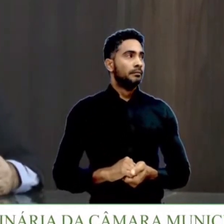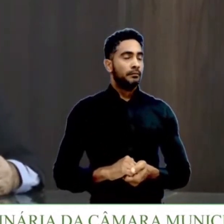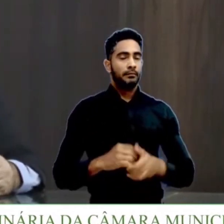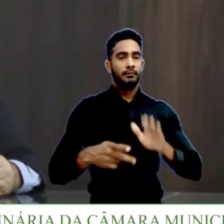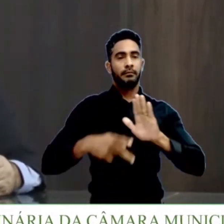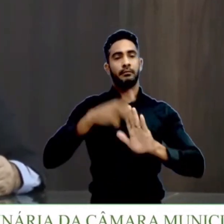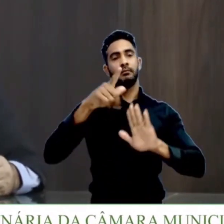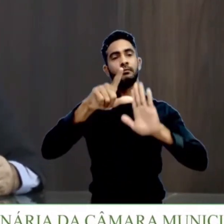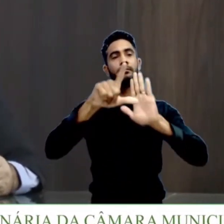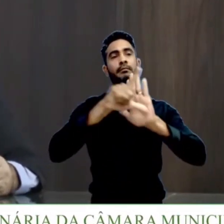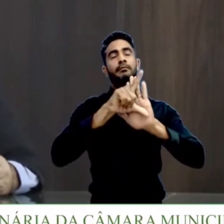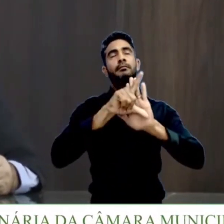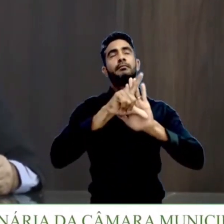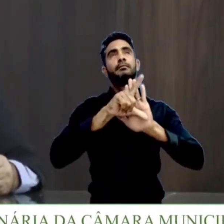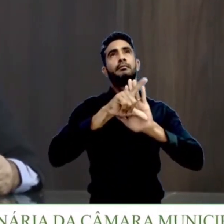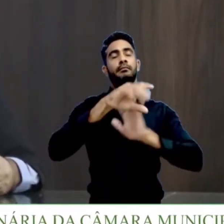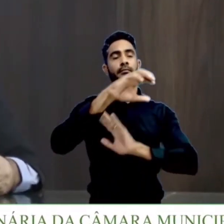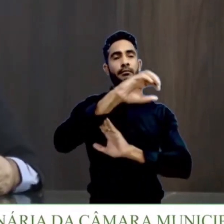Projeto de lei número